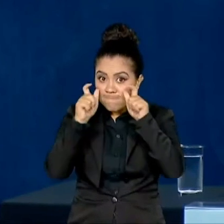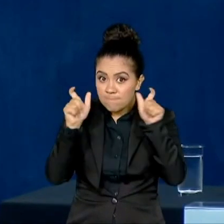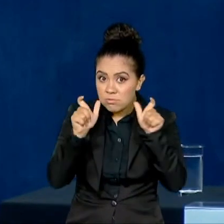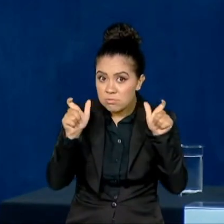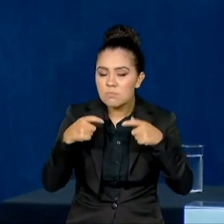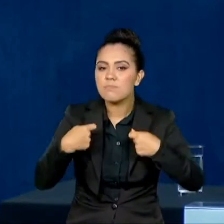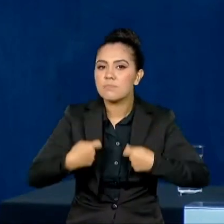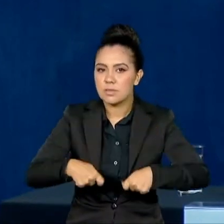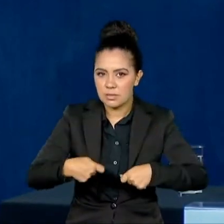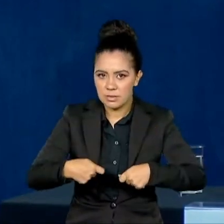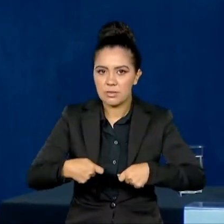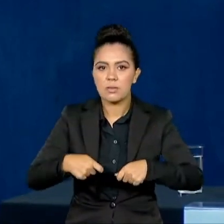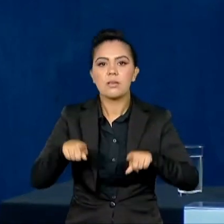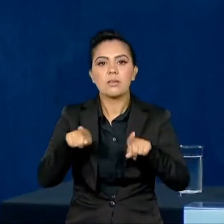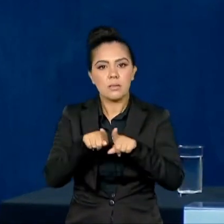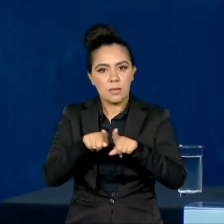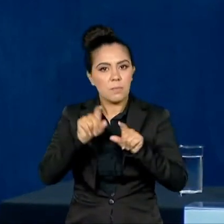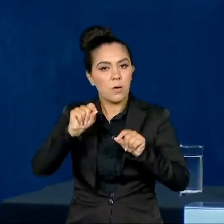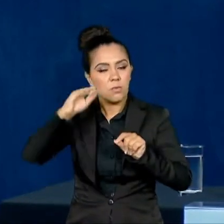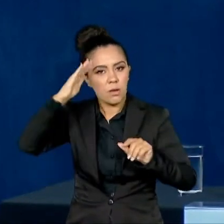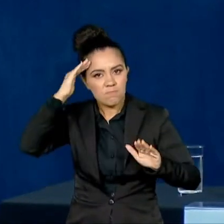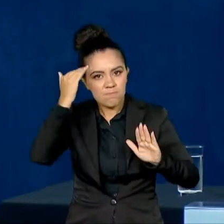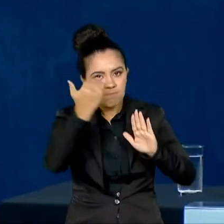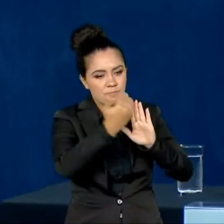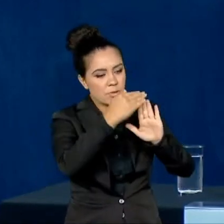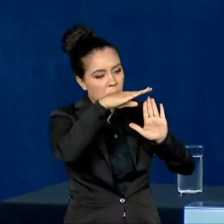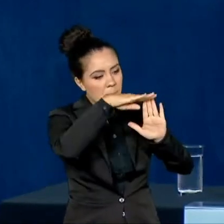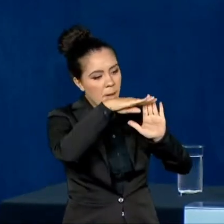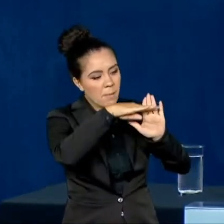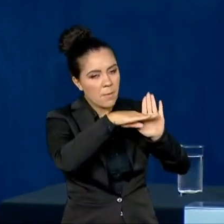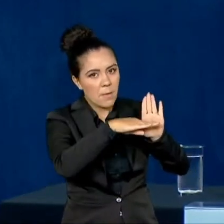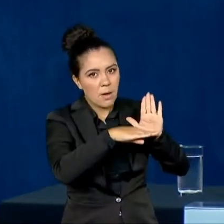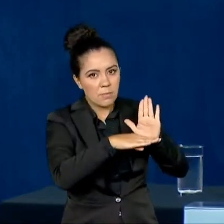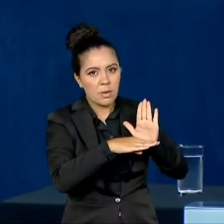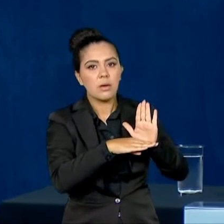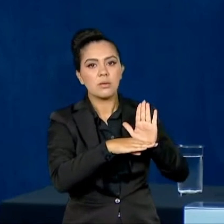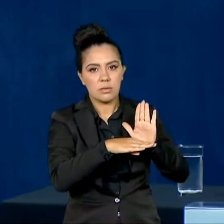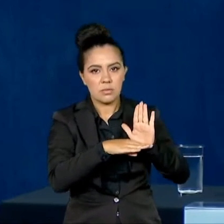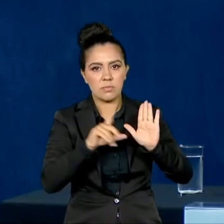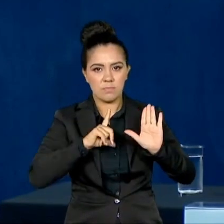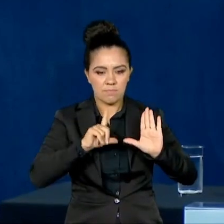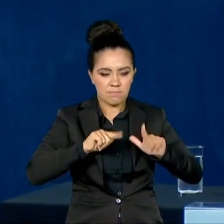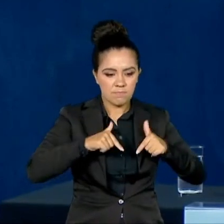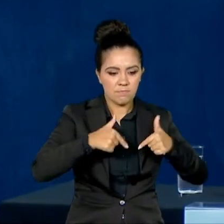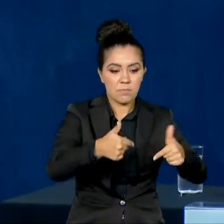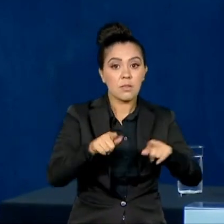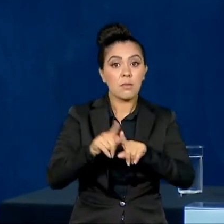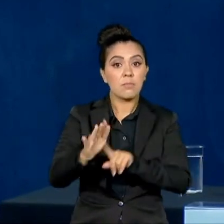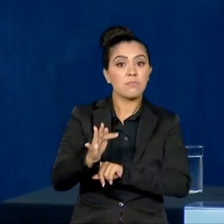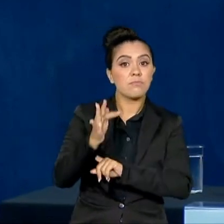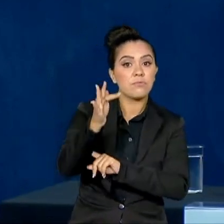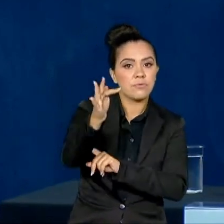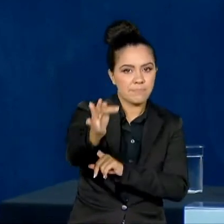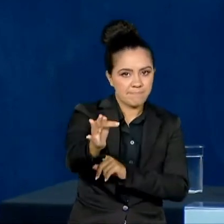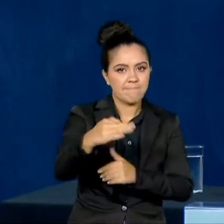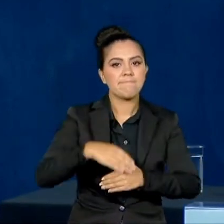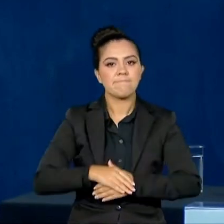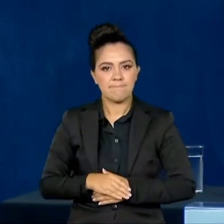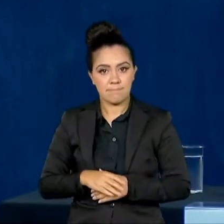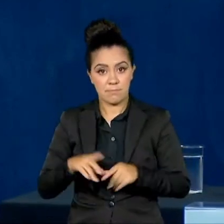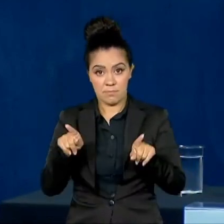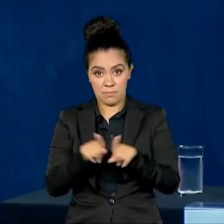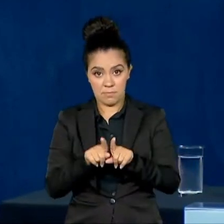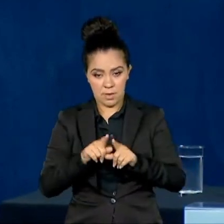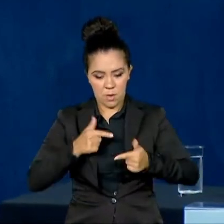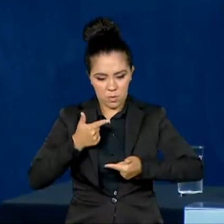caso, o dos princípios constitucionais diretores do nosso atuar e do nosso destino. No nosso agir